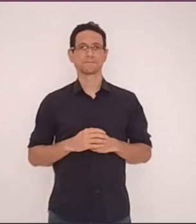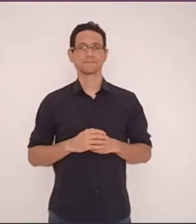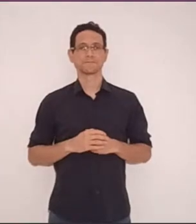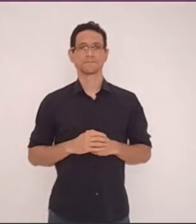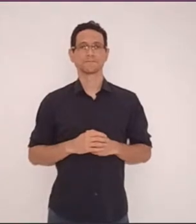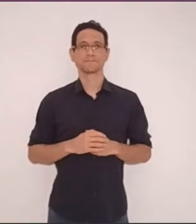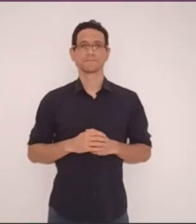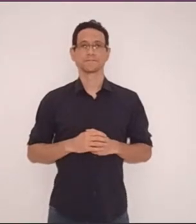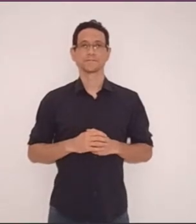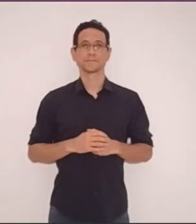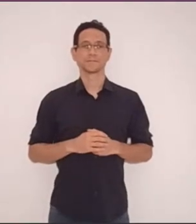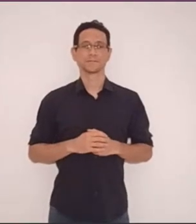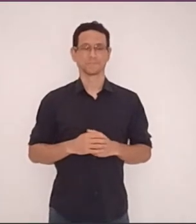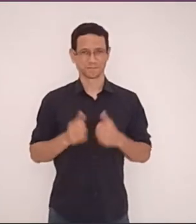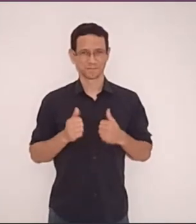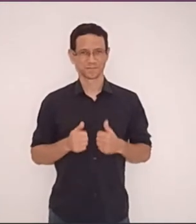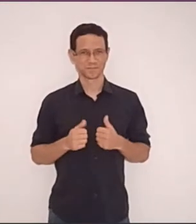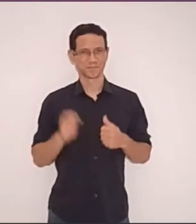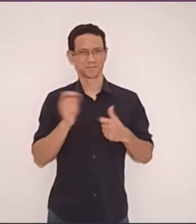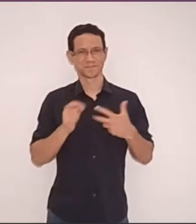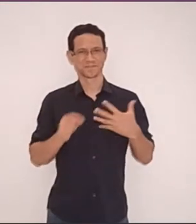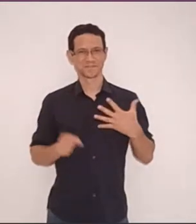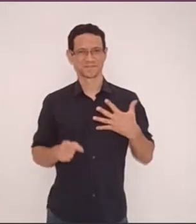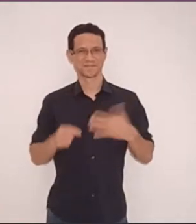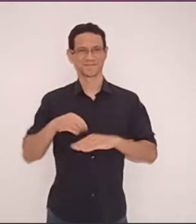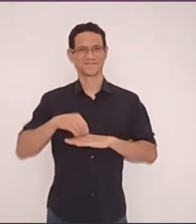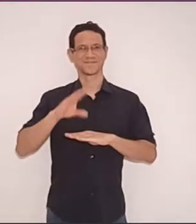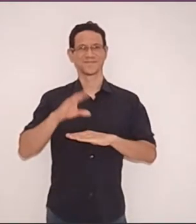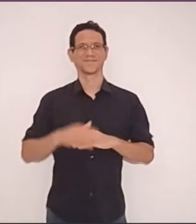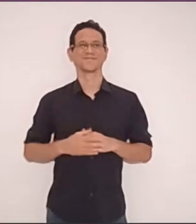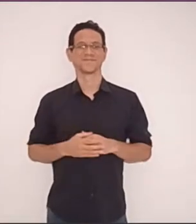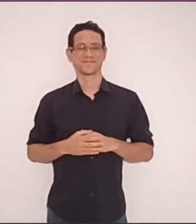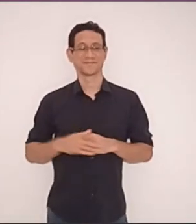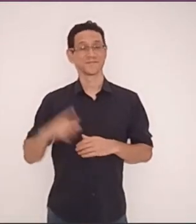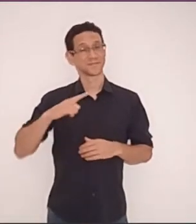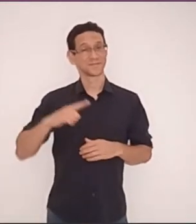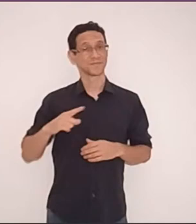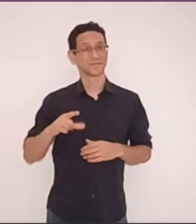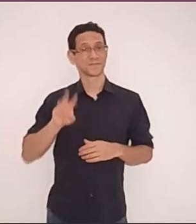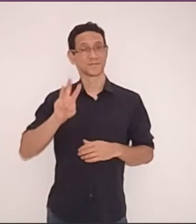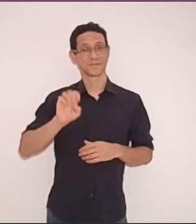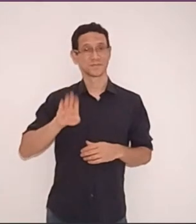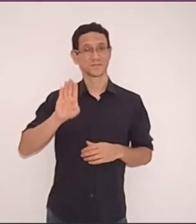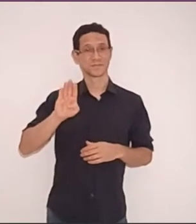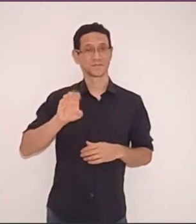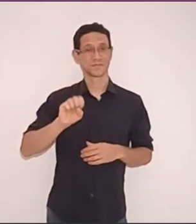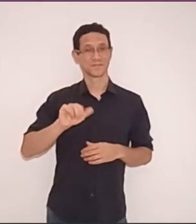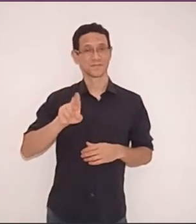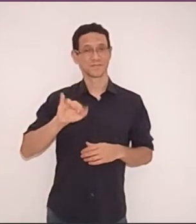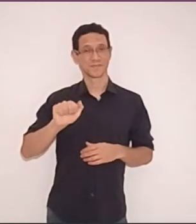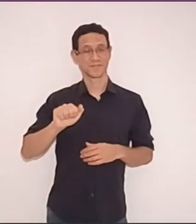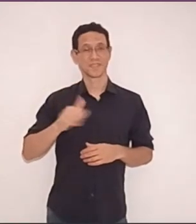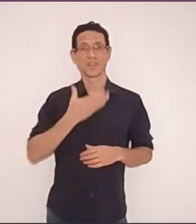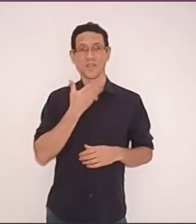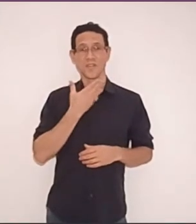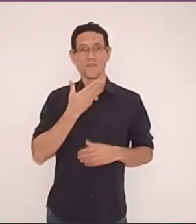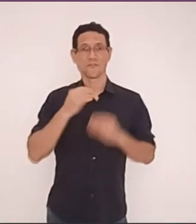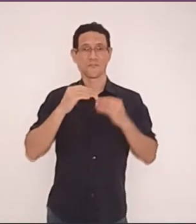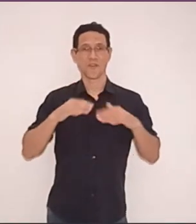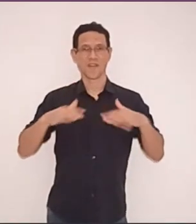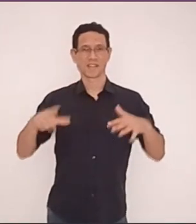e é isso com essas indicações têm a minha websérie na nossa voz de Cole aqui tá no YouTube